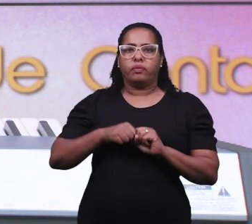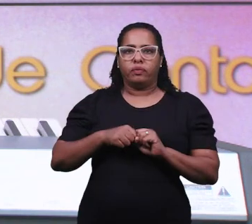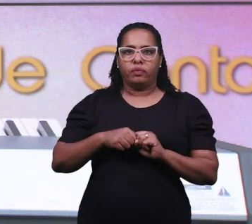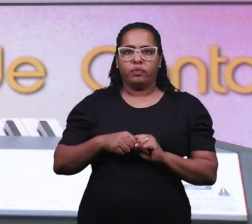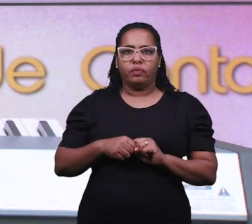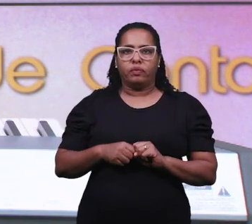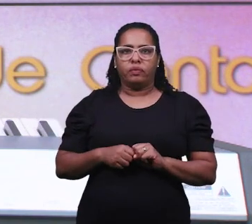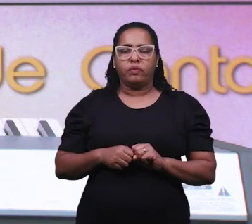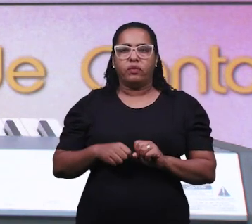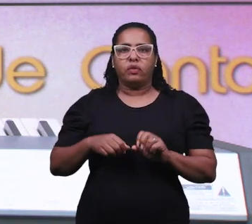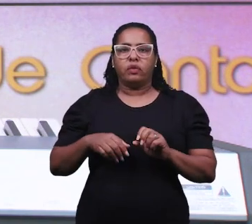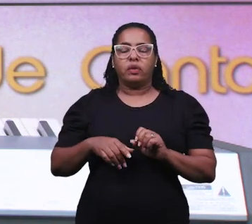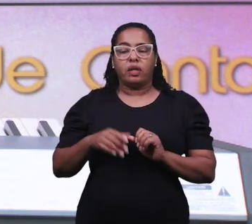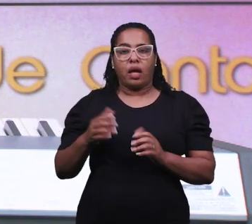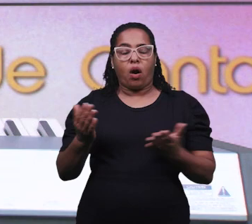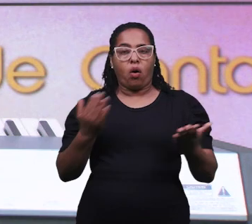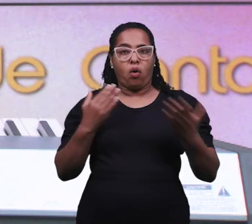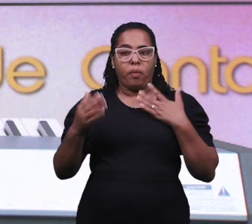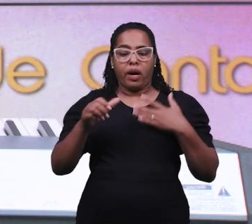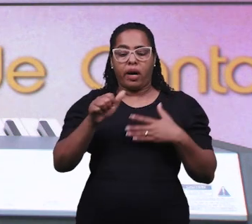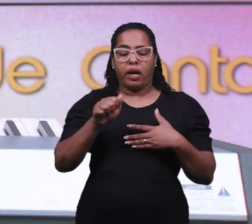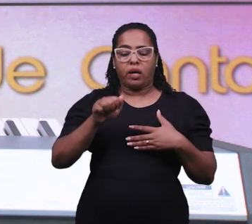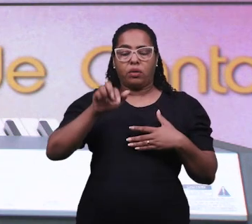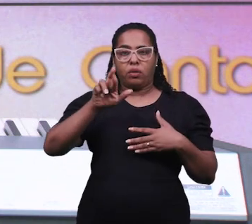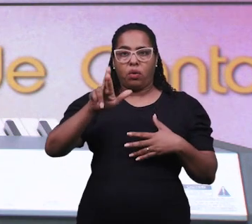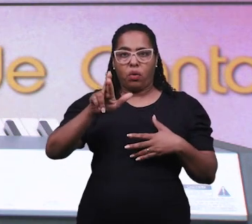Inspirou. Associa ao fluxo de ar.